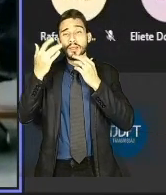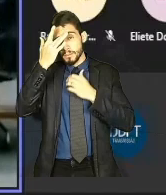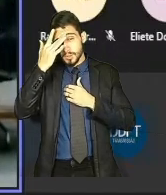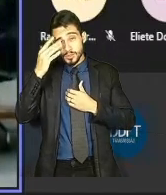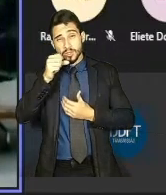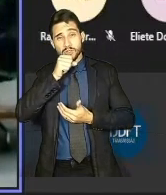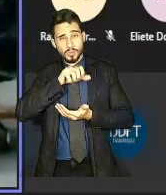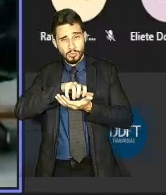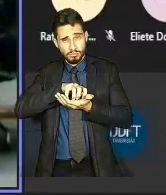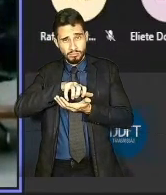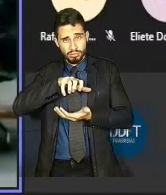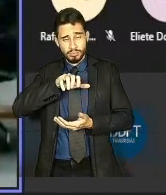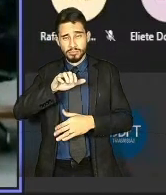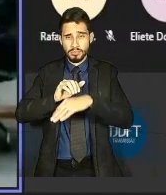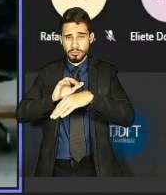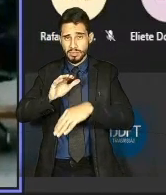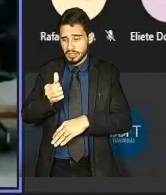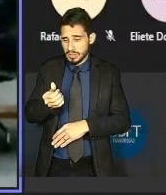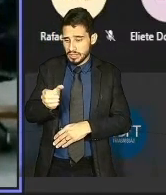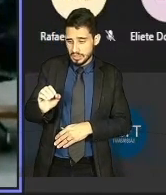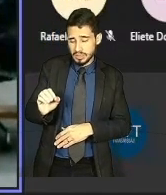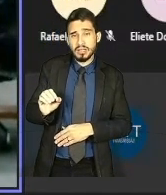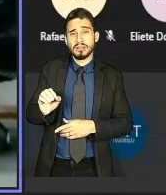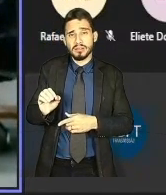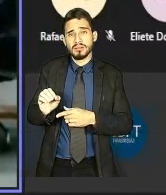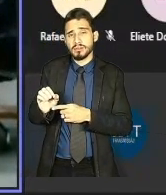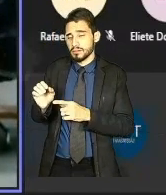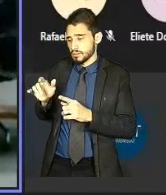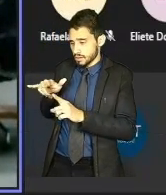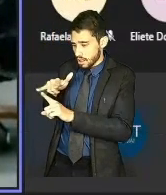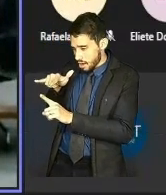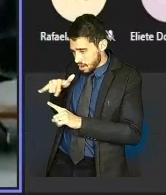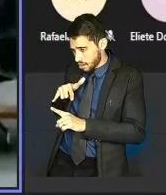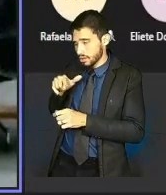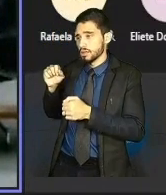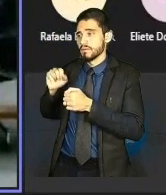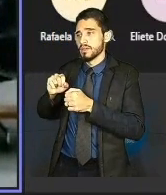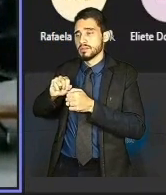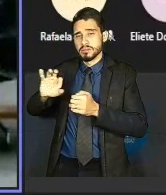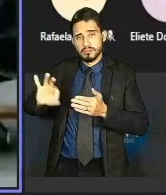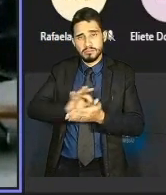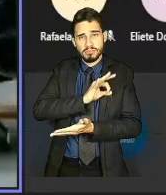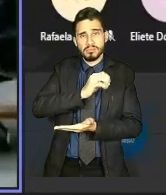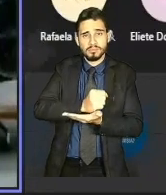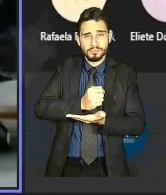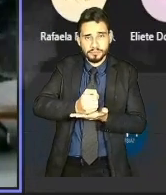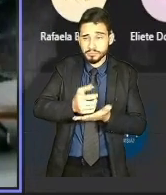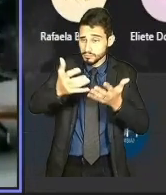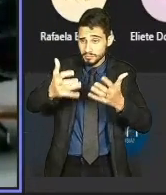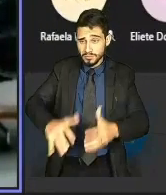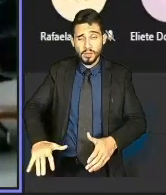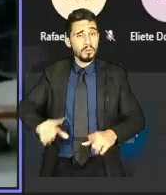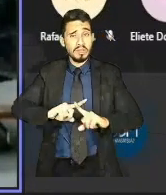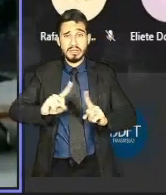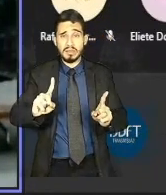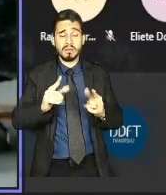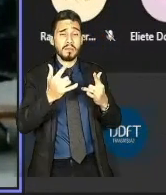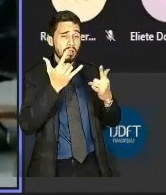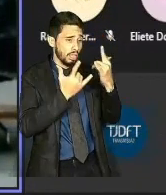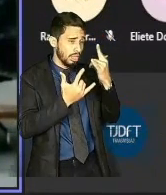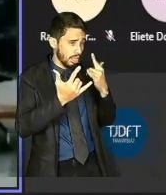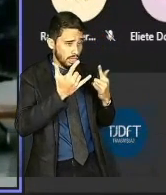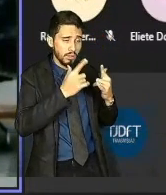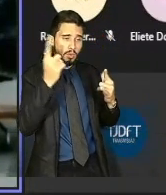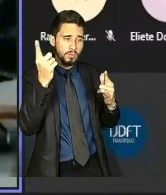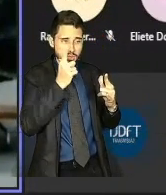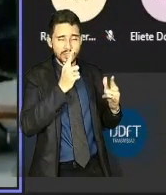contratos, onde as pessoas idosas, uma pessoa de mais de 60 anos, foi induzida a fazer um contrato de forma que não queria, tanto é